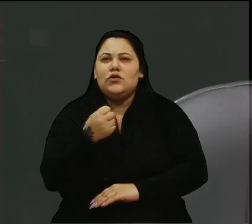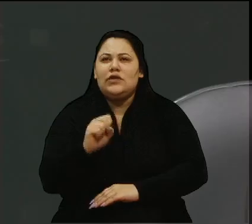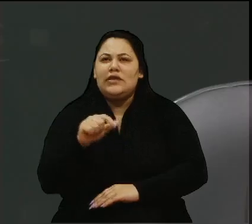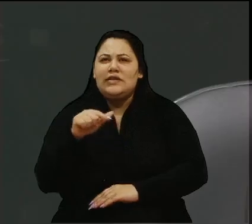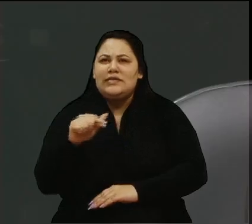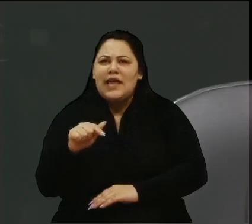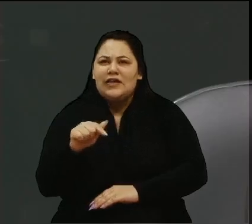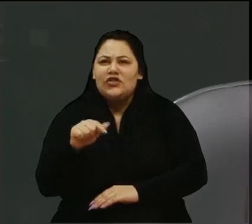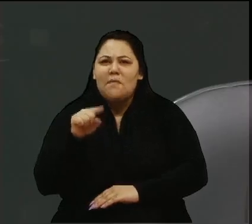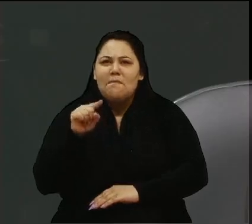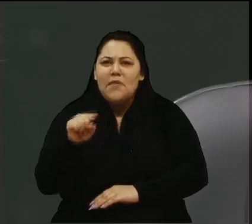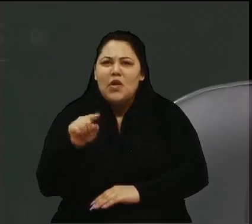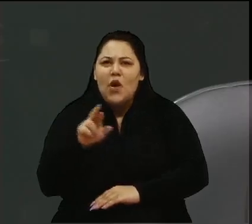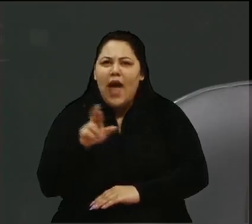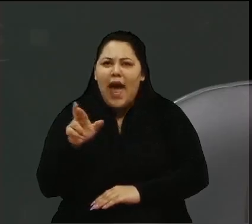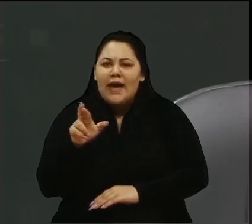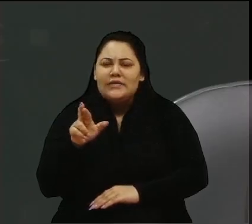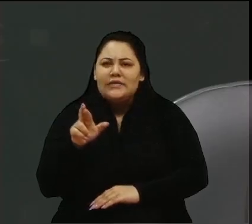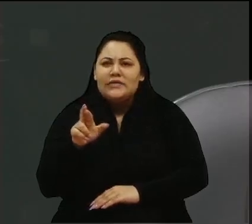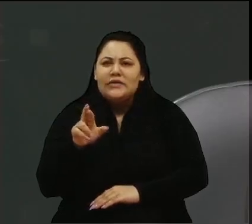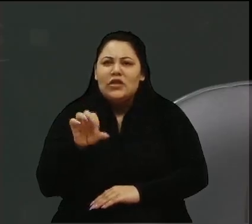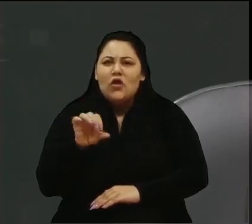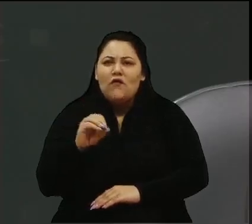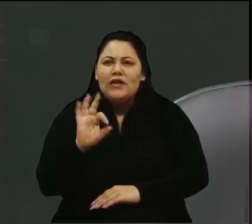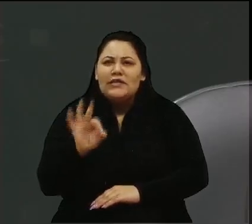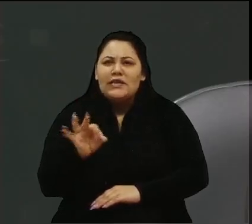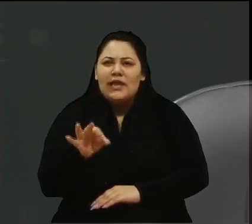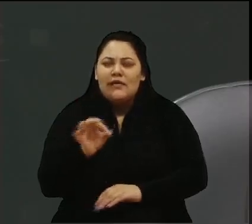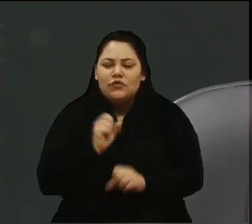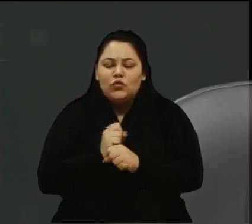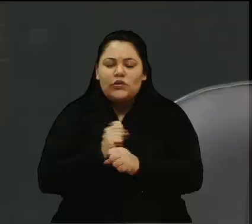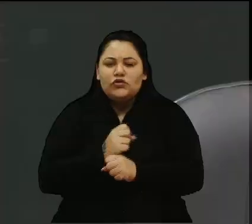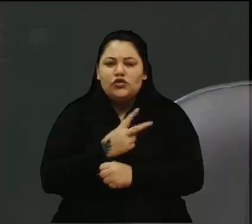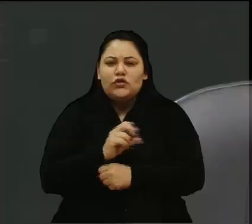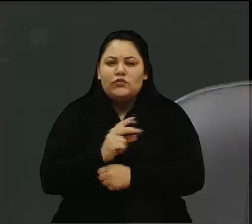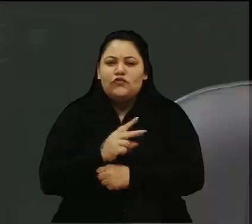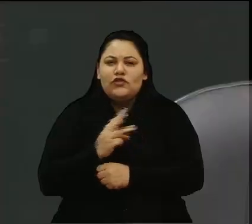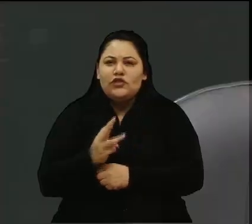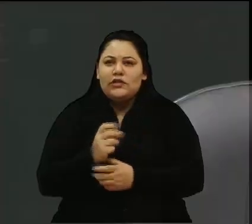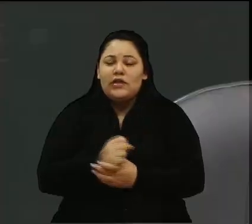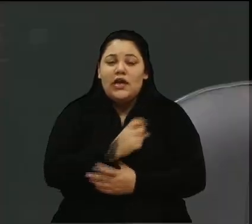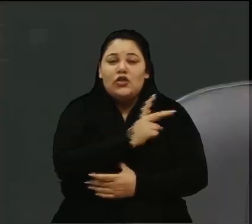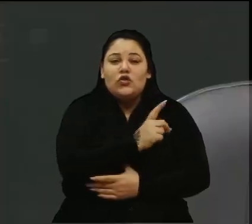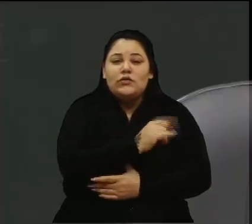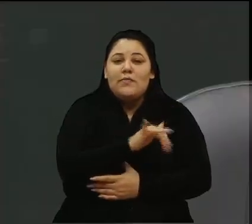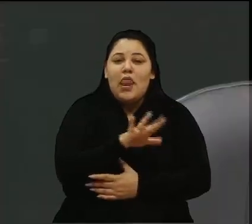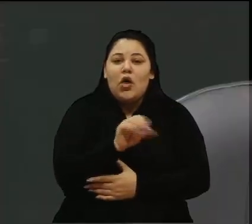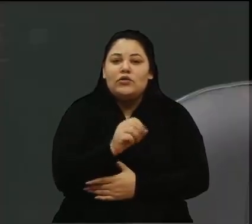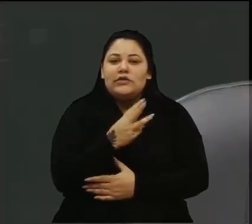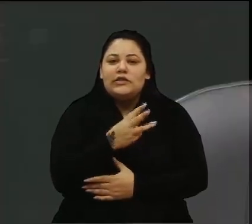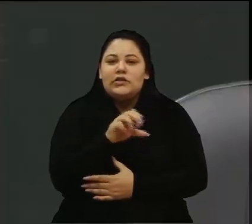11.887.725 reais com 90 centavos no ano de 2023 e R$